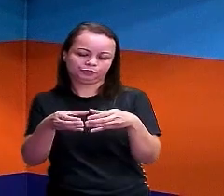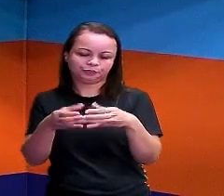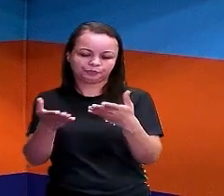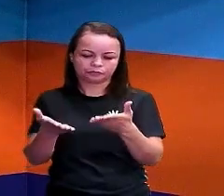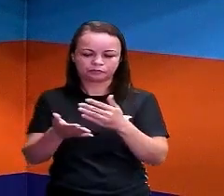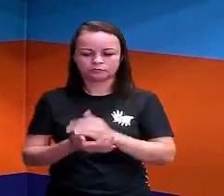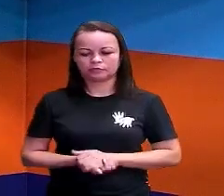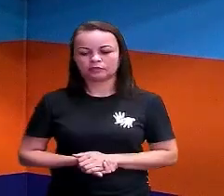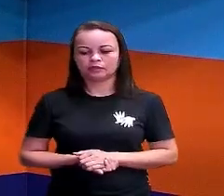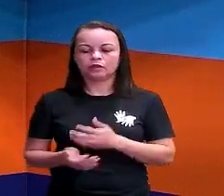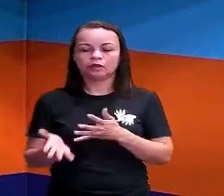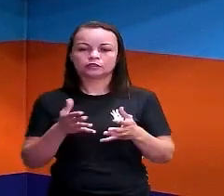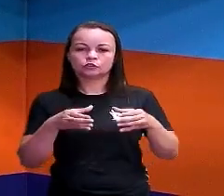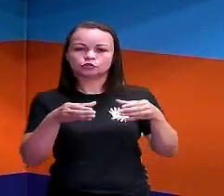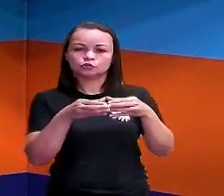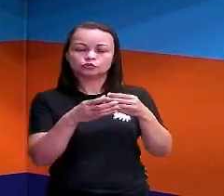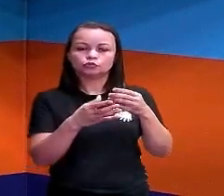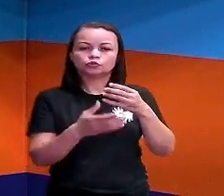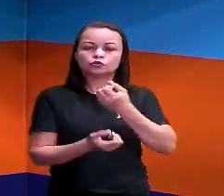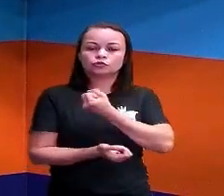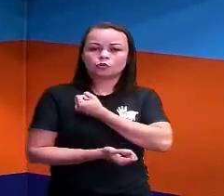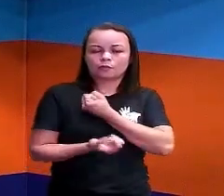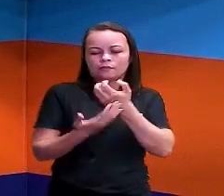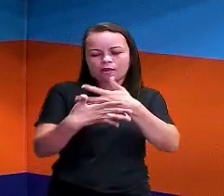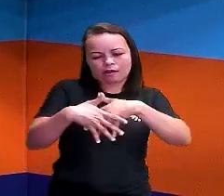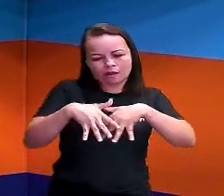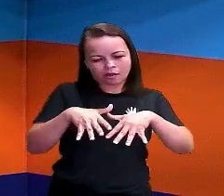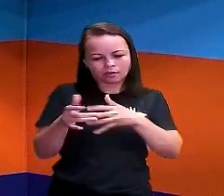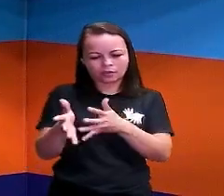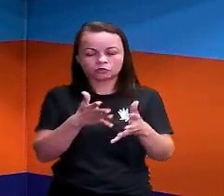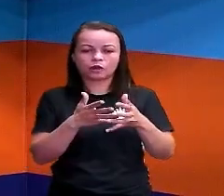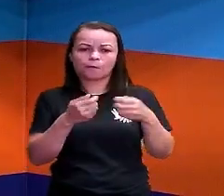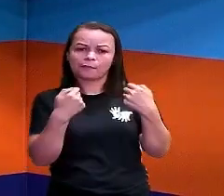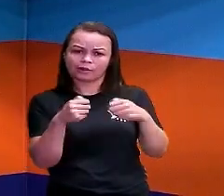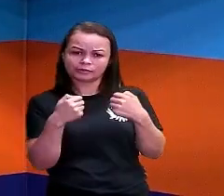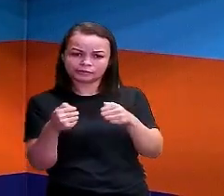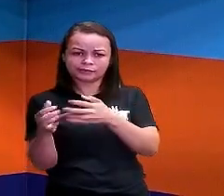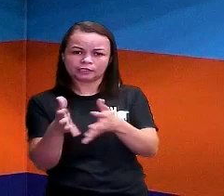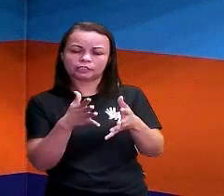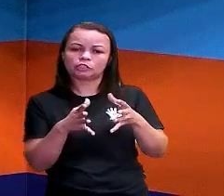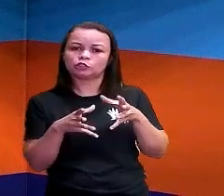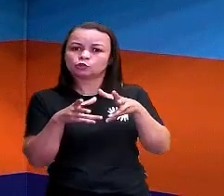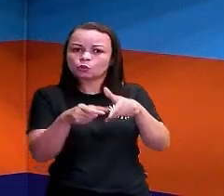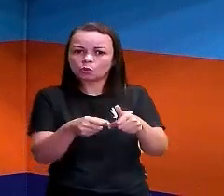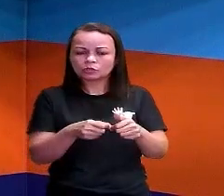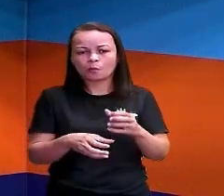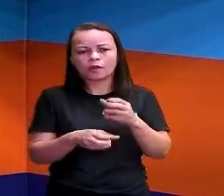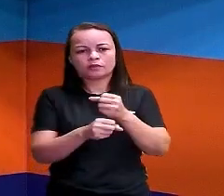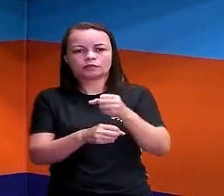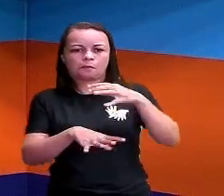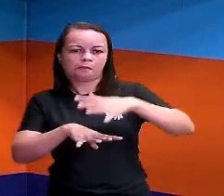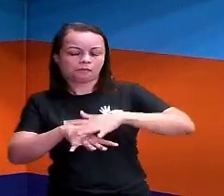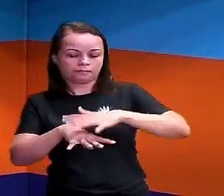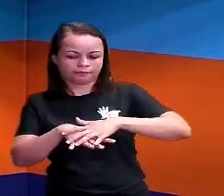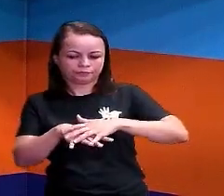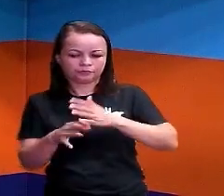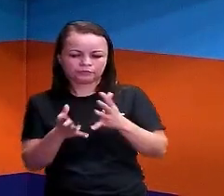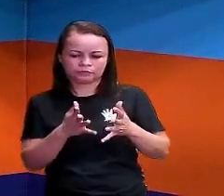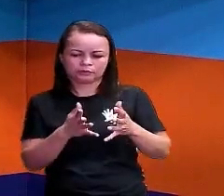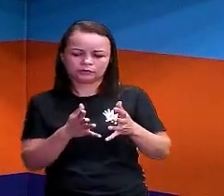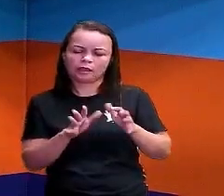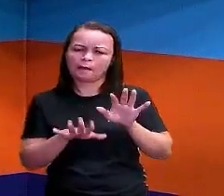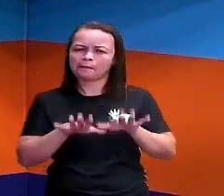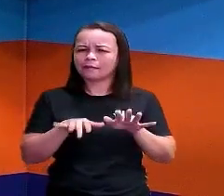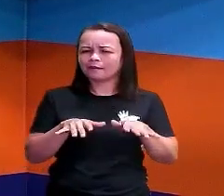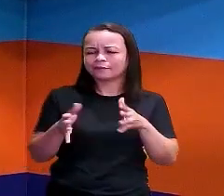naturais permite a aplicação de todas as operações matemáticas, apenas com algumas